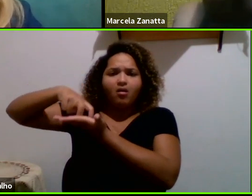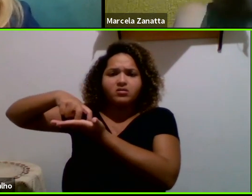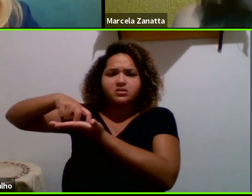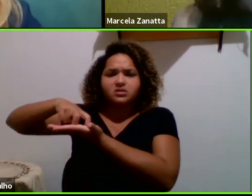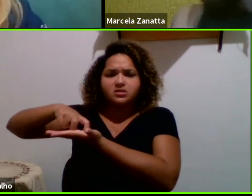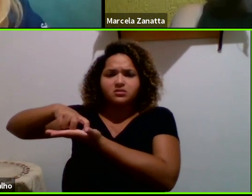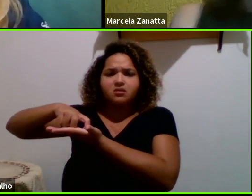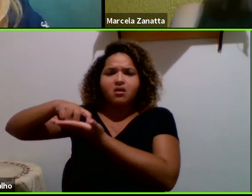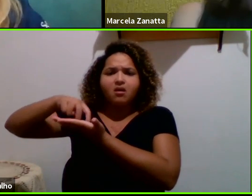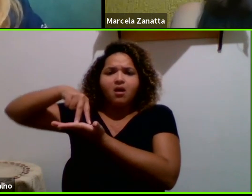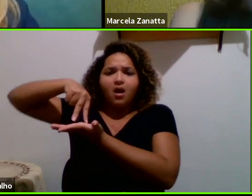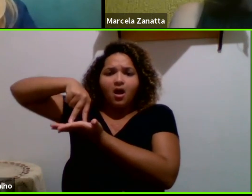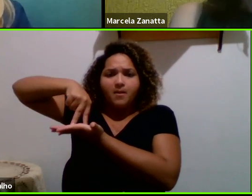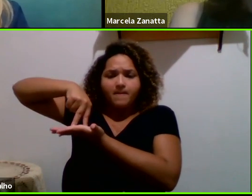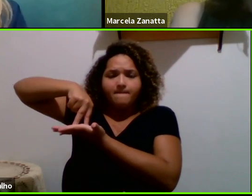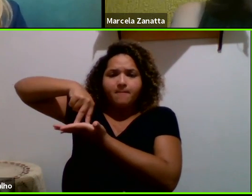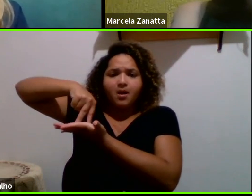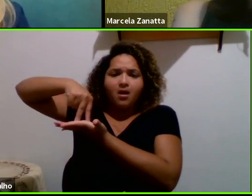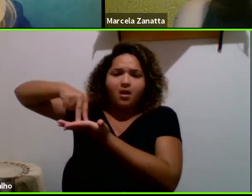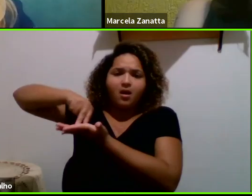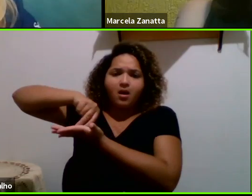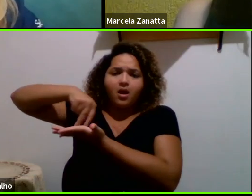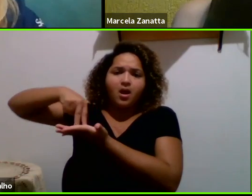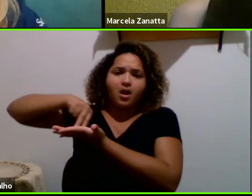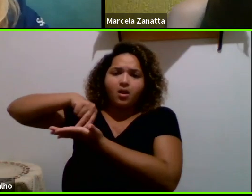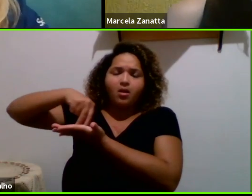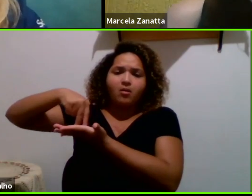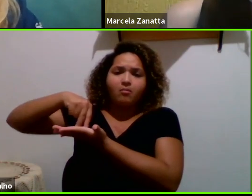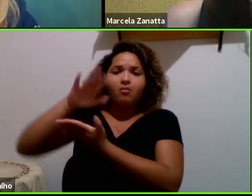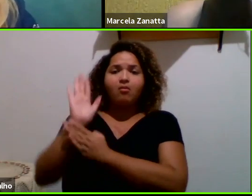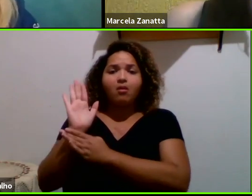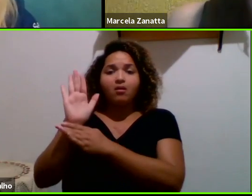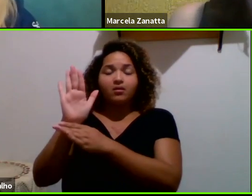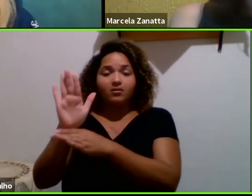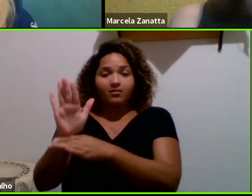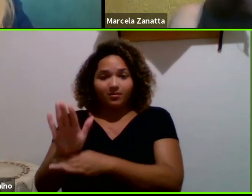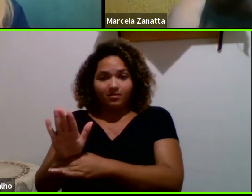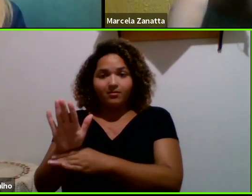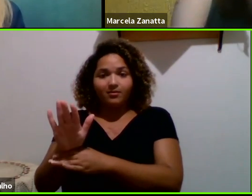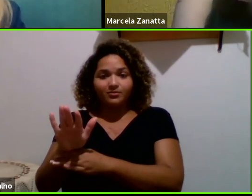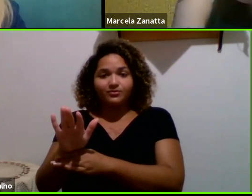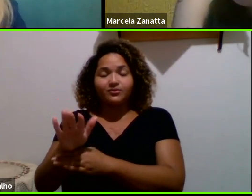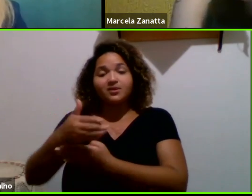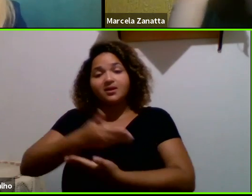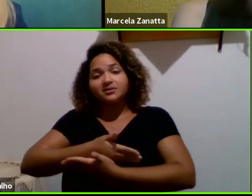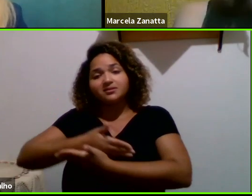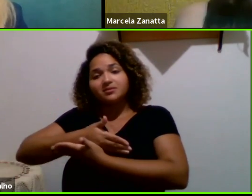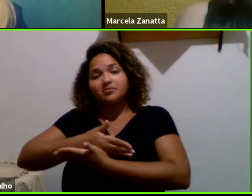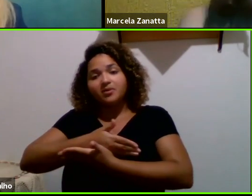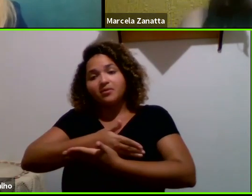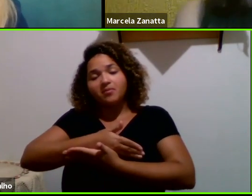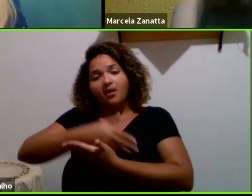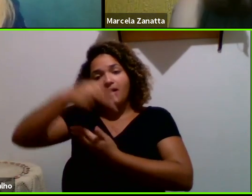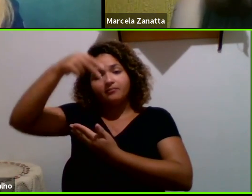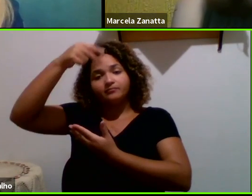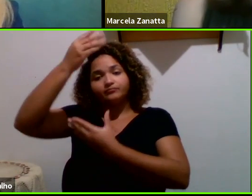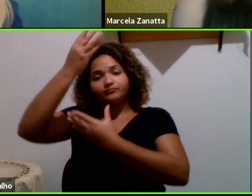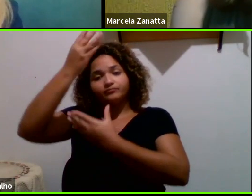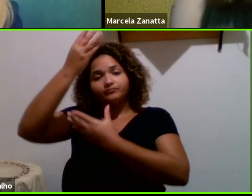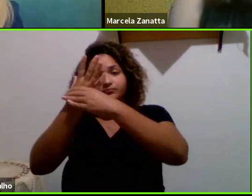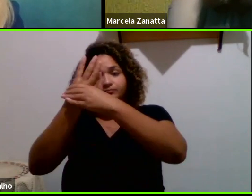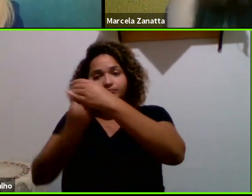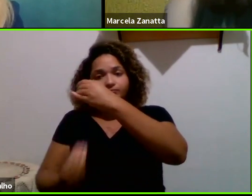fazer tudo o que precisar para ajudar o bebê a descer, para ajudar nos puxos e no expulsivo. Isso no parto hospitalar, né? Que é um parto